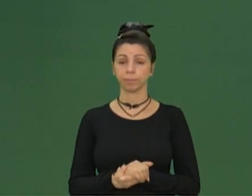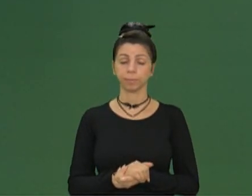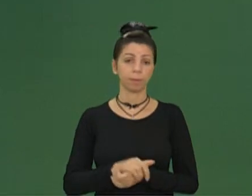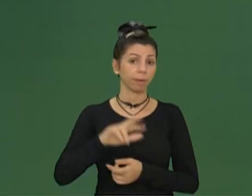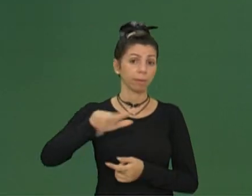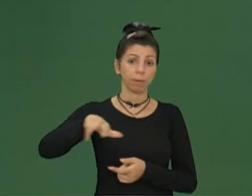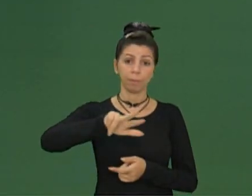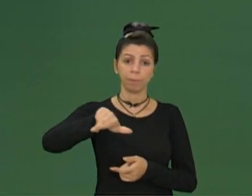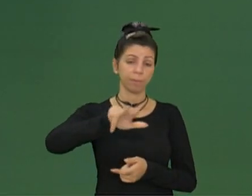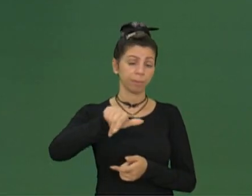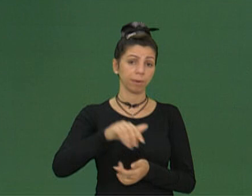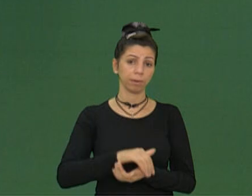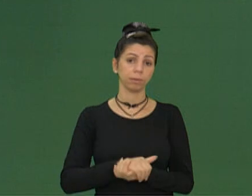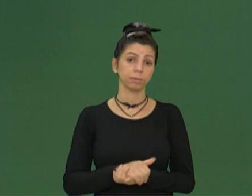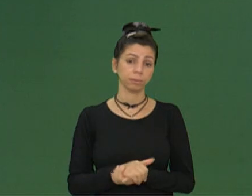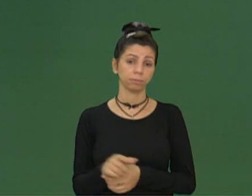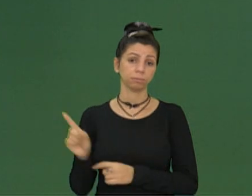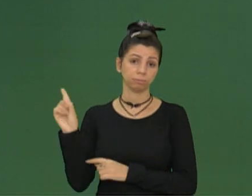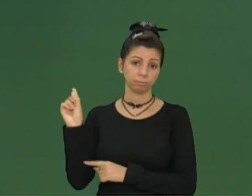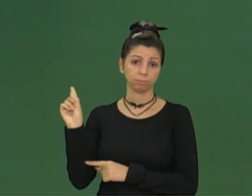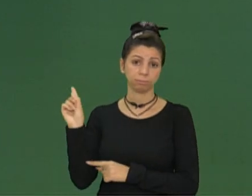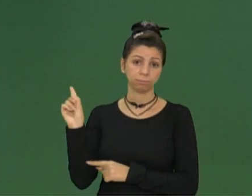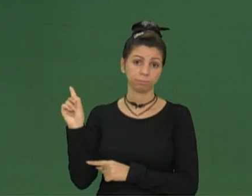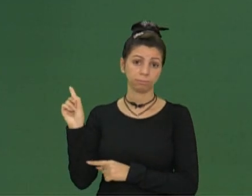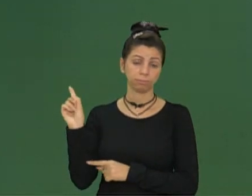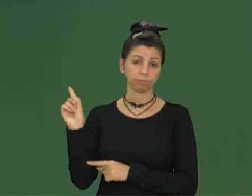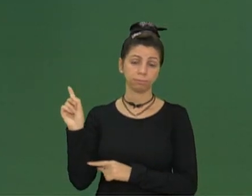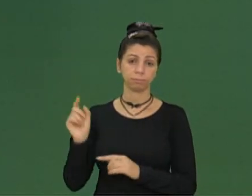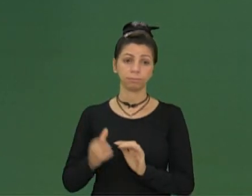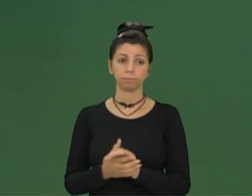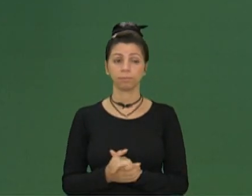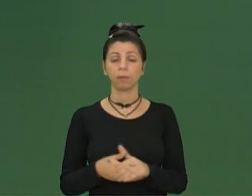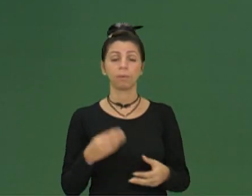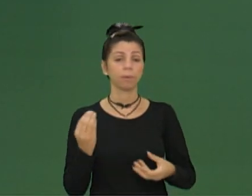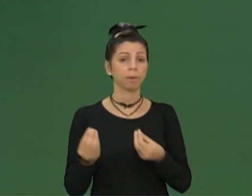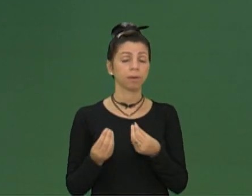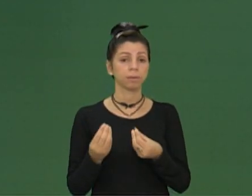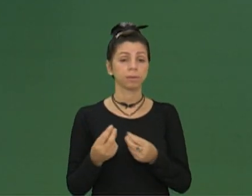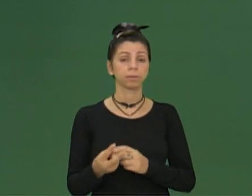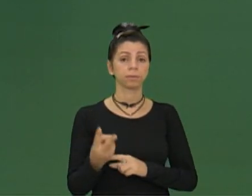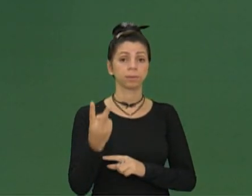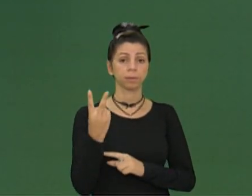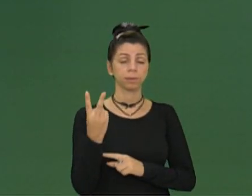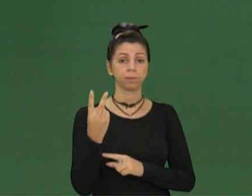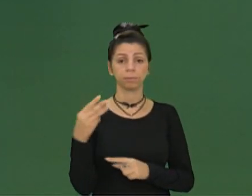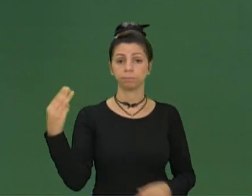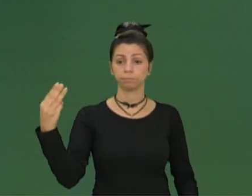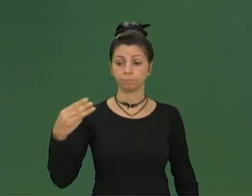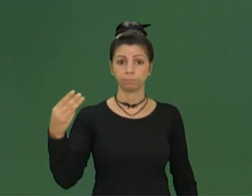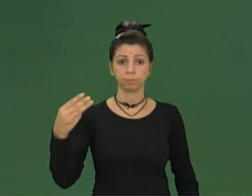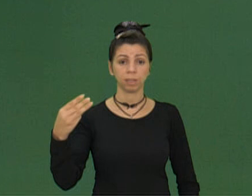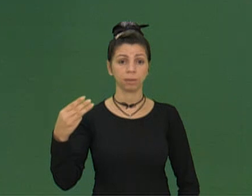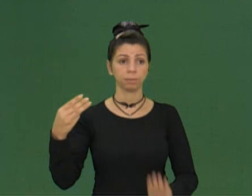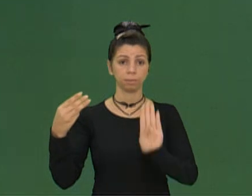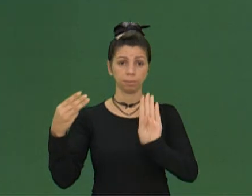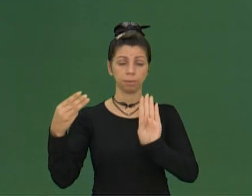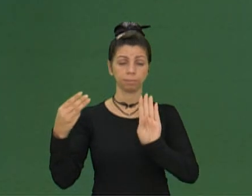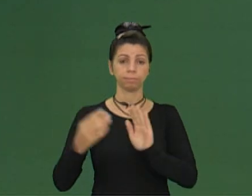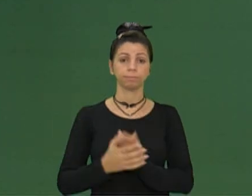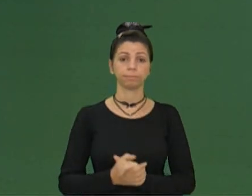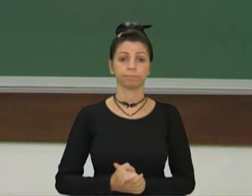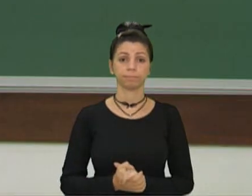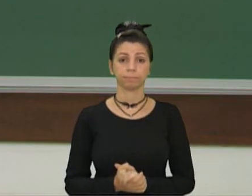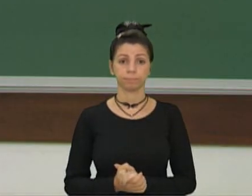Não, né? Aqui deu 13 quintos a primeira solução, certo? Mas qual que era a segunda? O 3, ok?